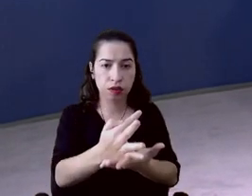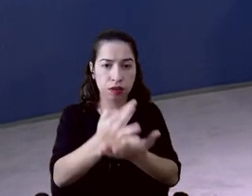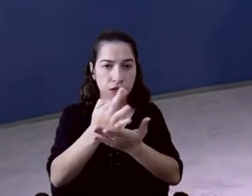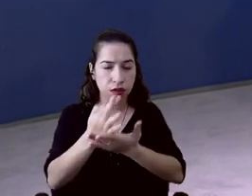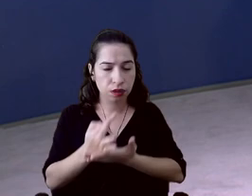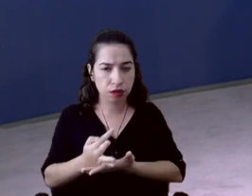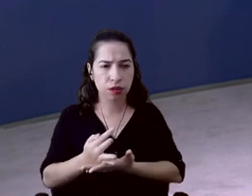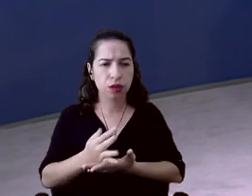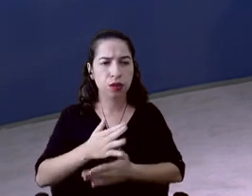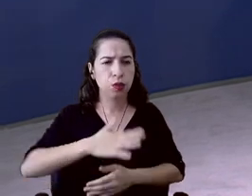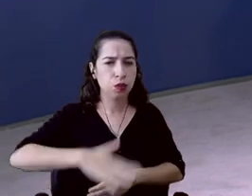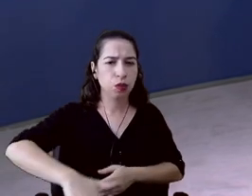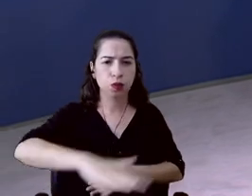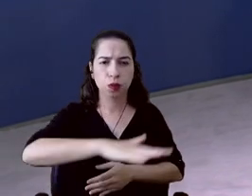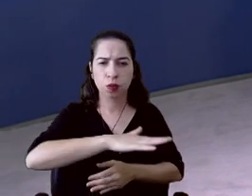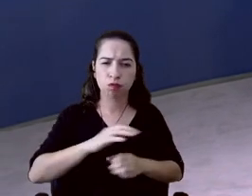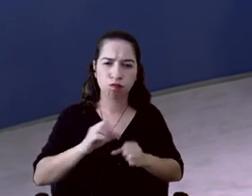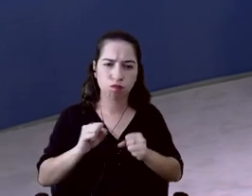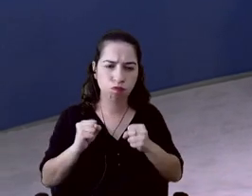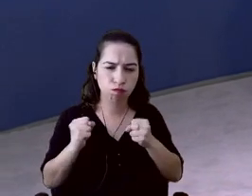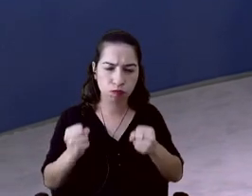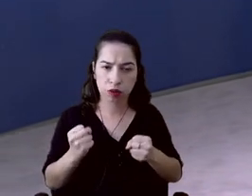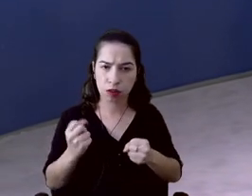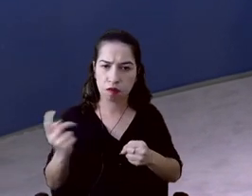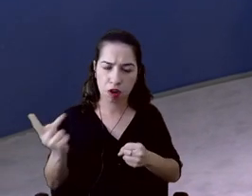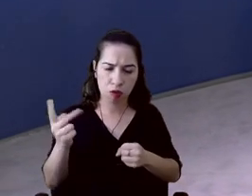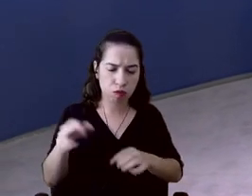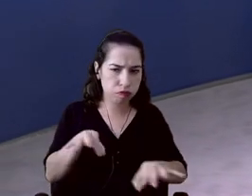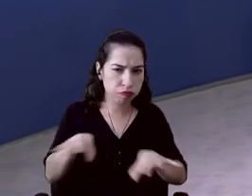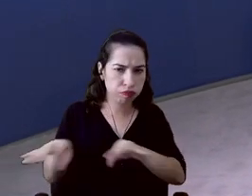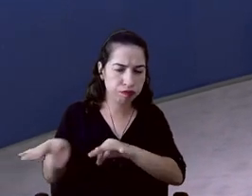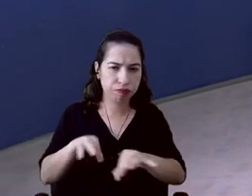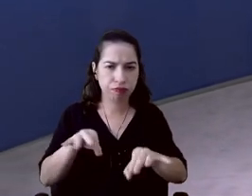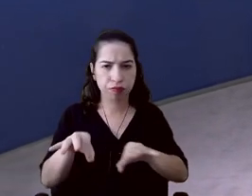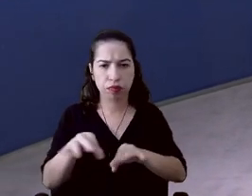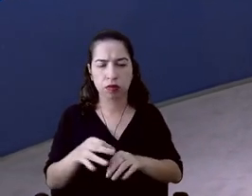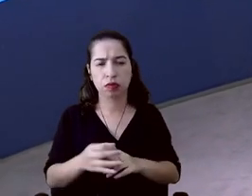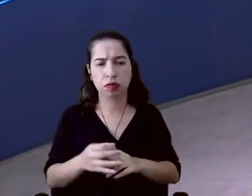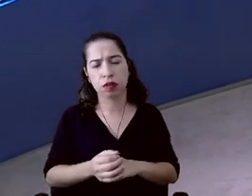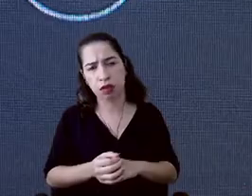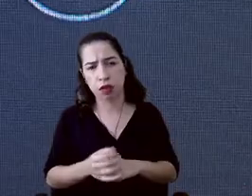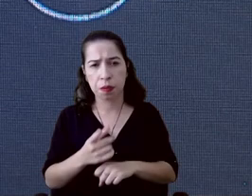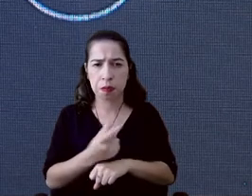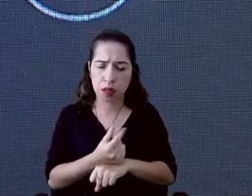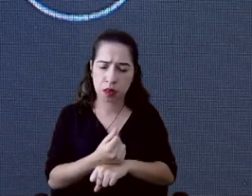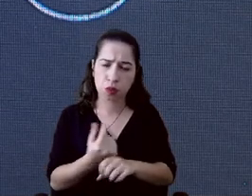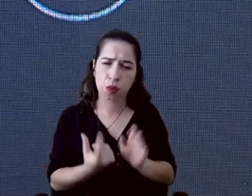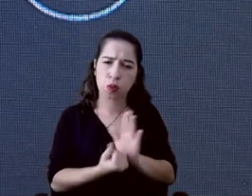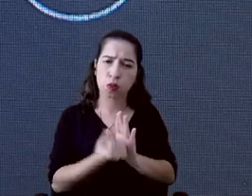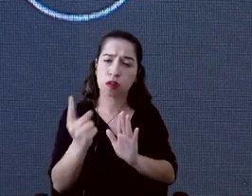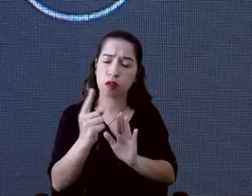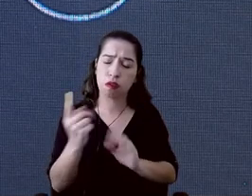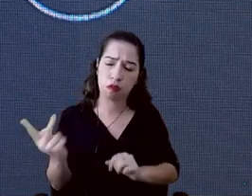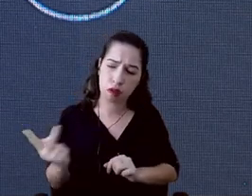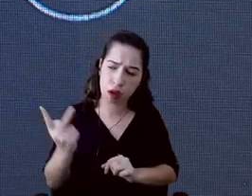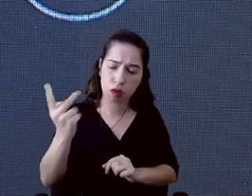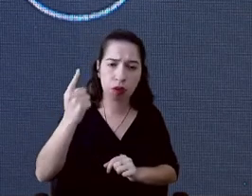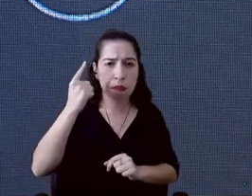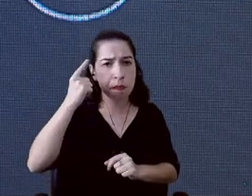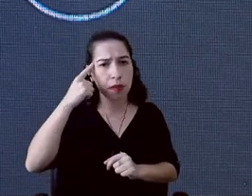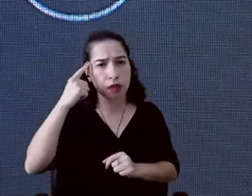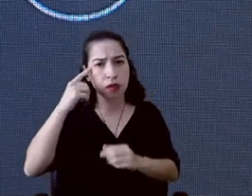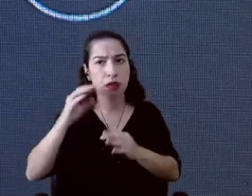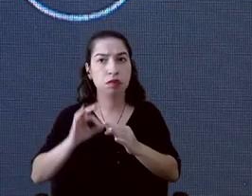buscando otimizar valor não necessariamente preço o curso mas otimizar valor Realmente pensando no médico longo